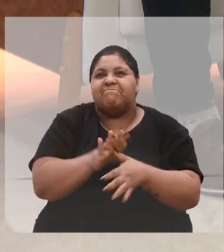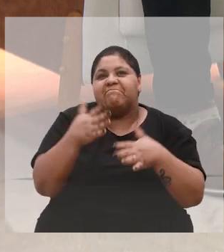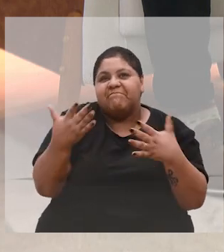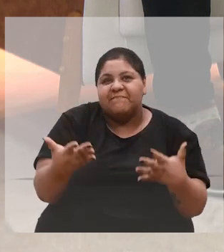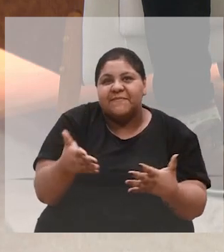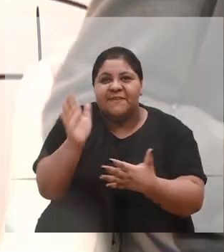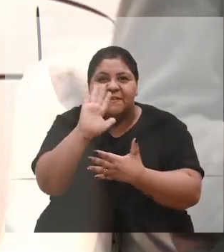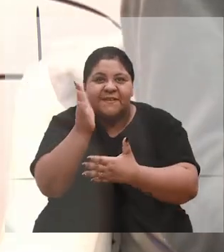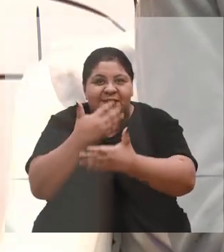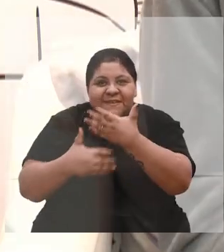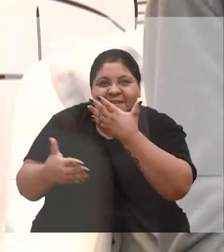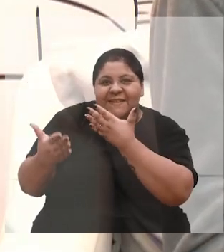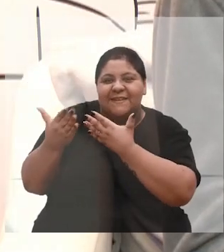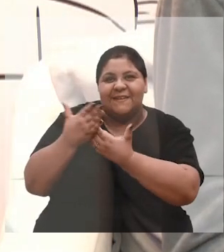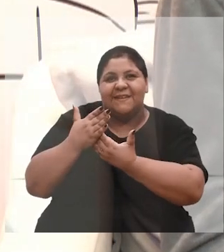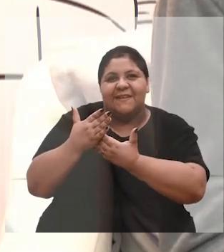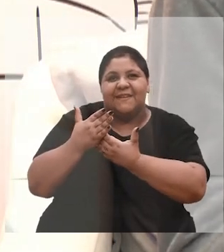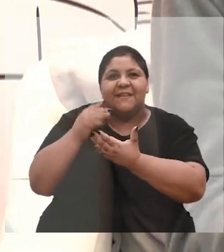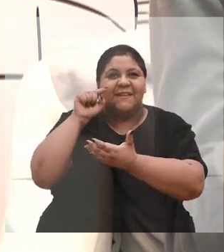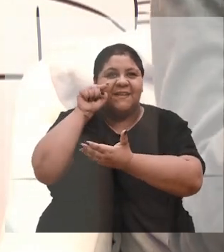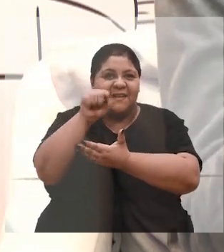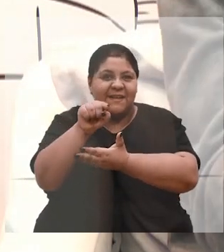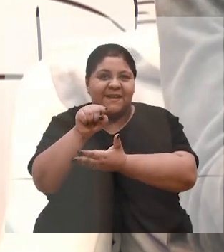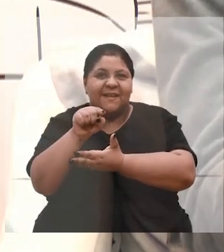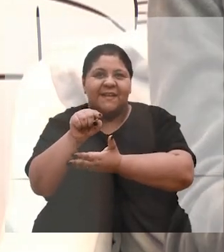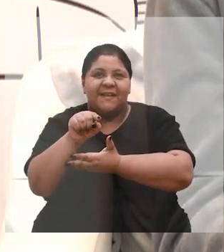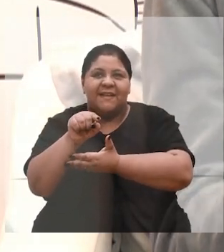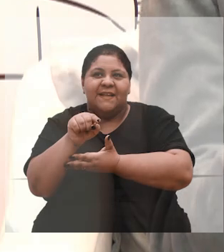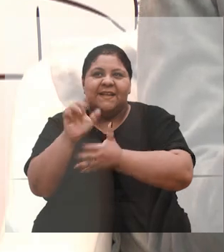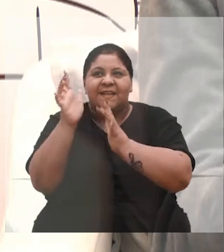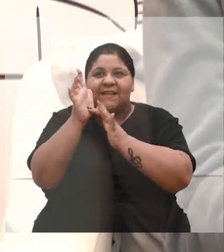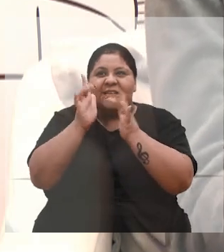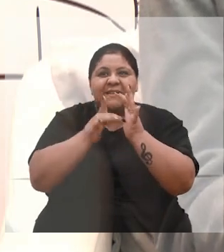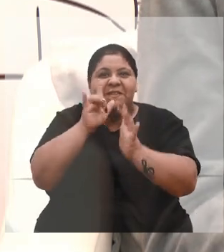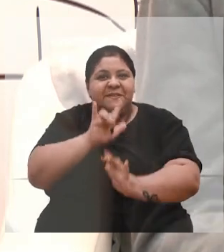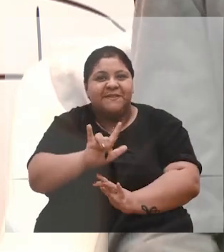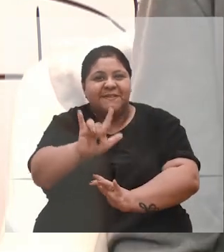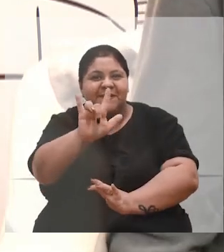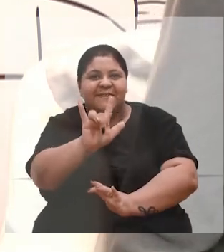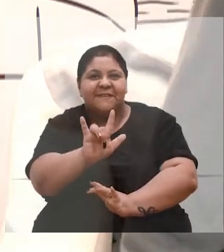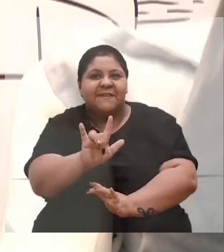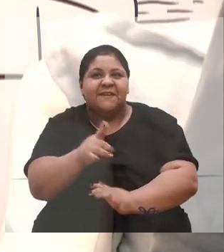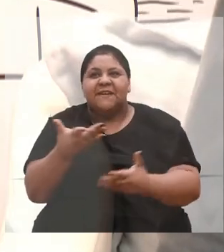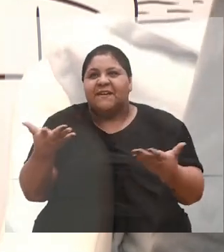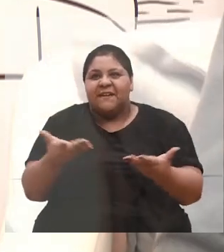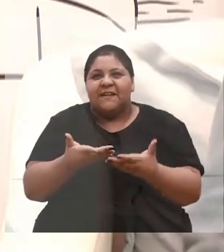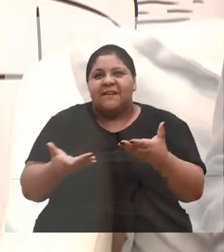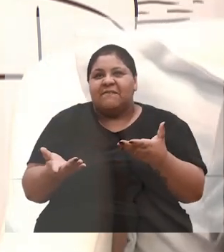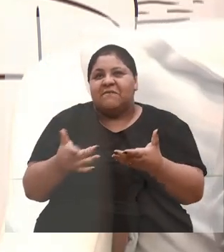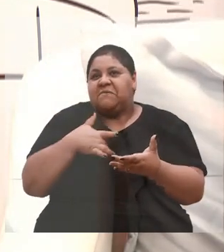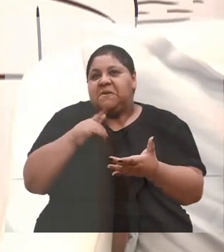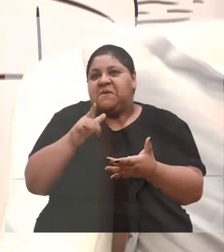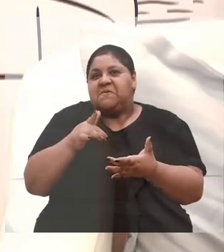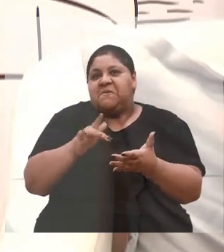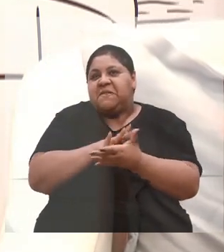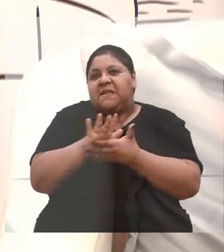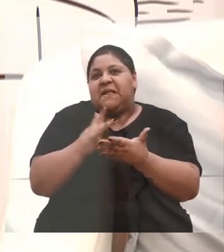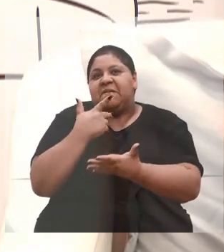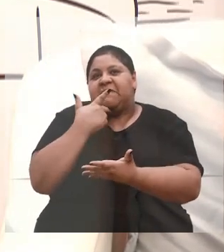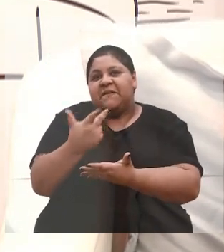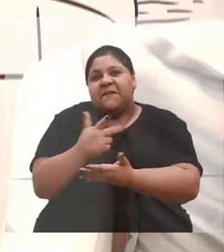agora. Bem, um tchau para todo mundo, amo vocês, Jesus te ama, e foi isso, eu não tenho mais